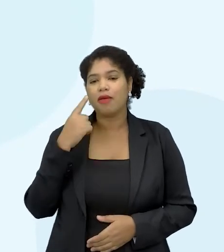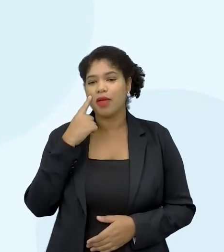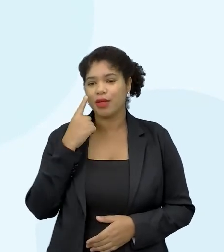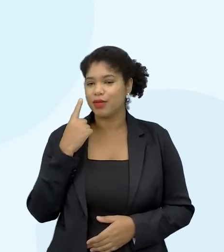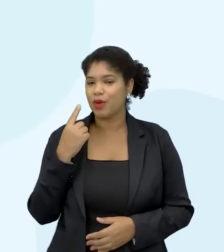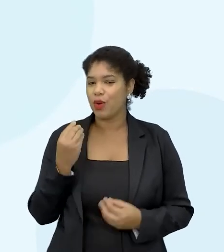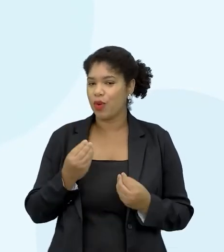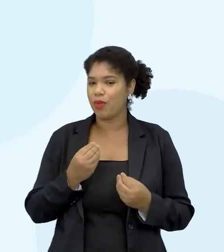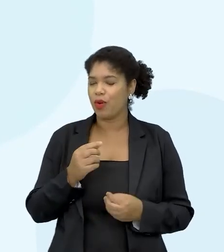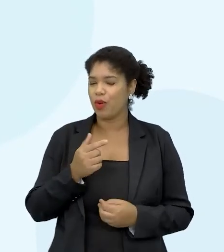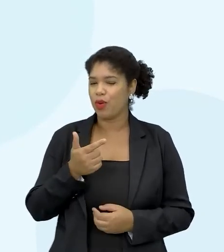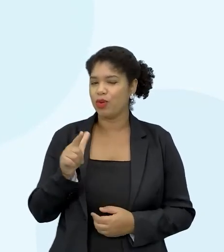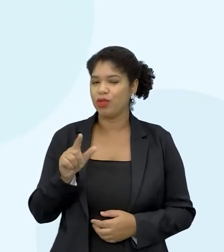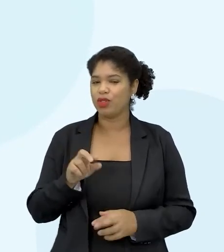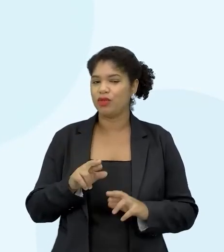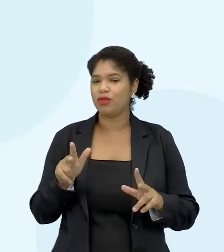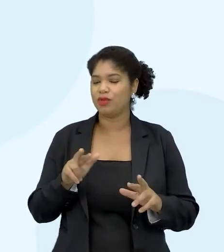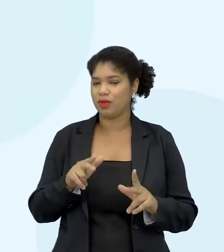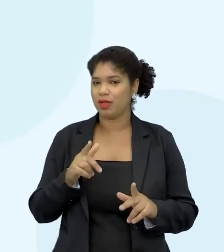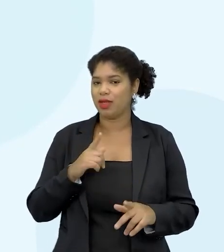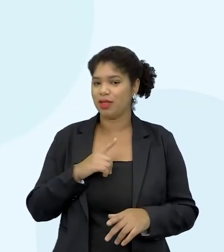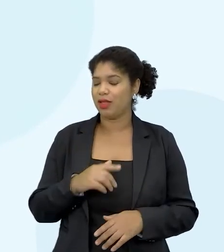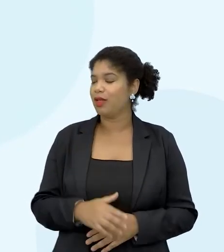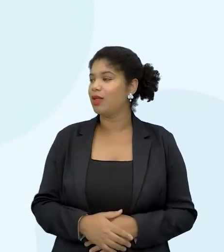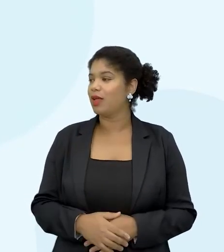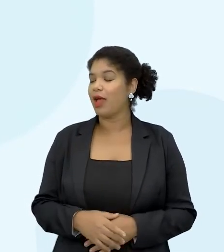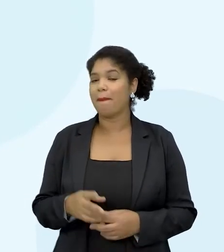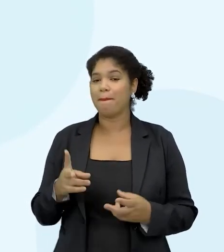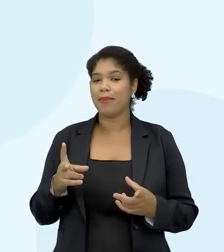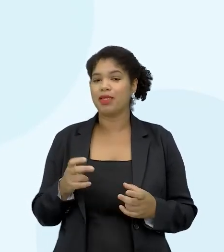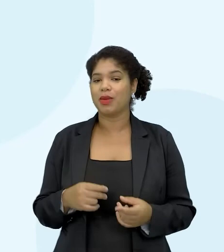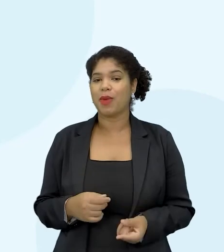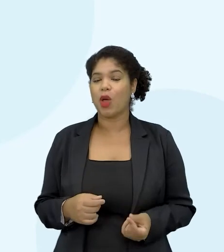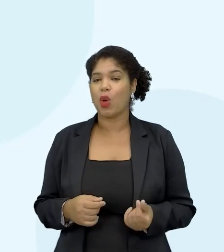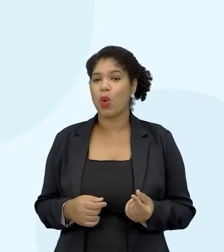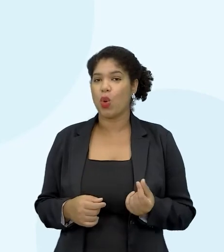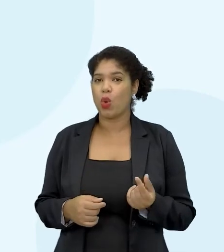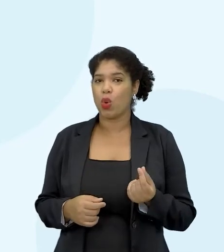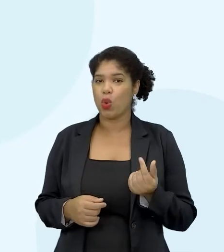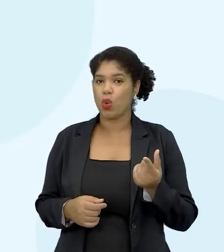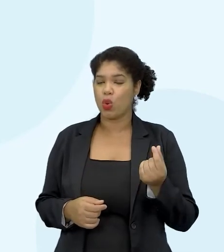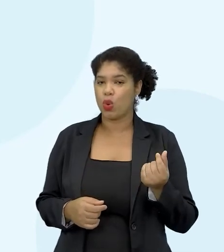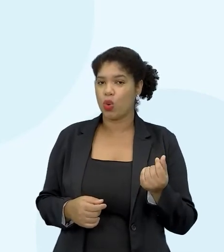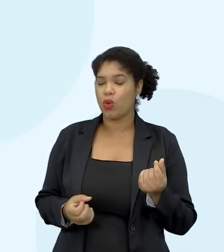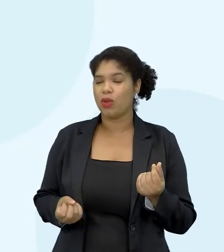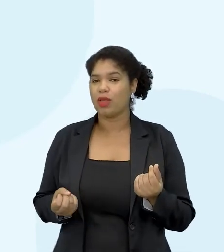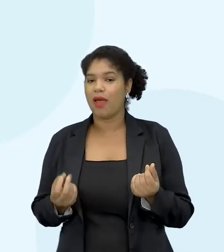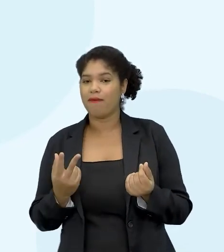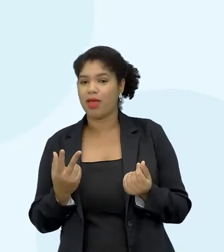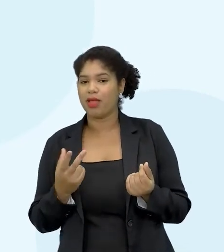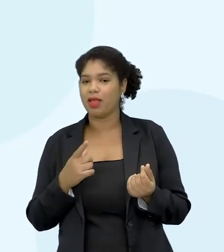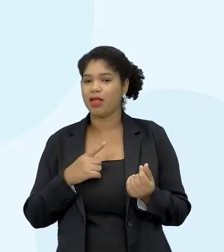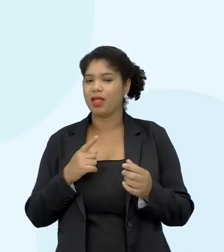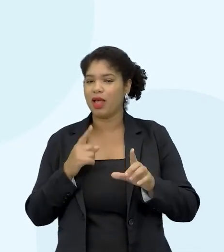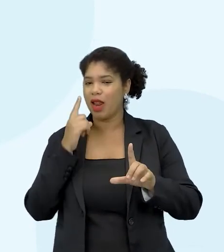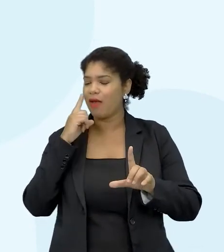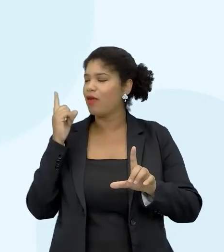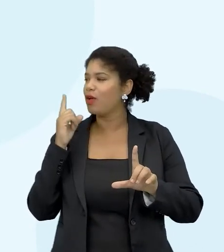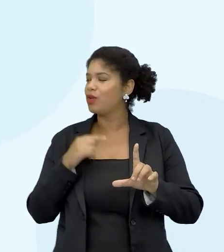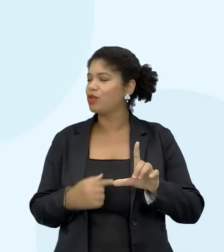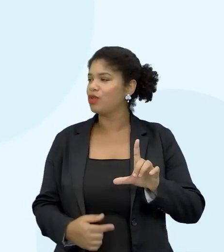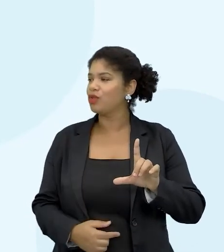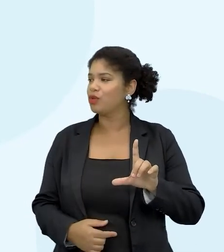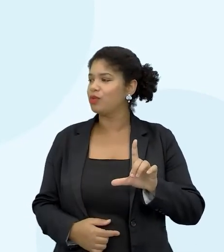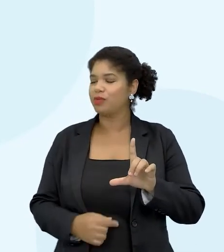lugar, existe um momento em que o lucro e o gasto, o lucro e a venda, eles se encontram. Olha esse ponto aqui, ó, que